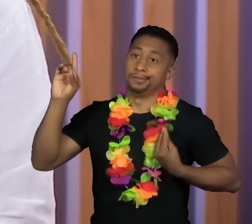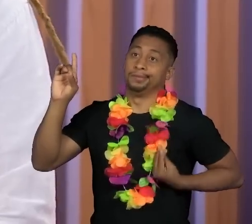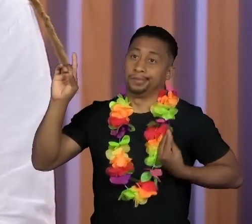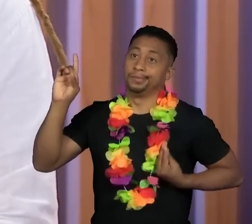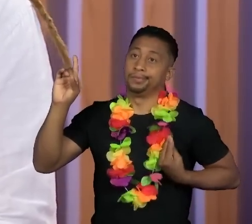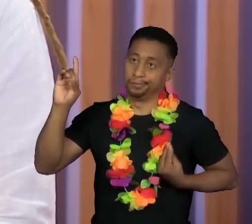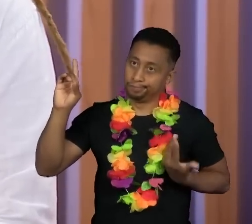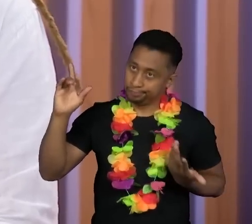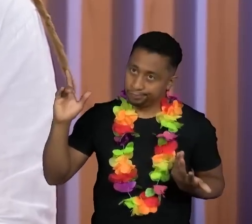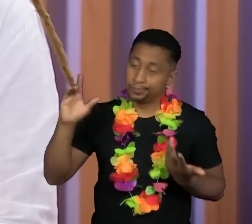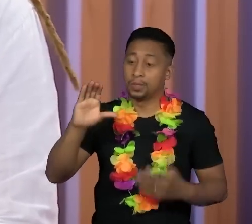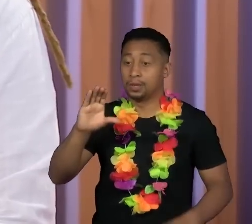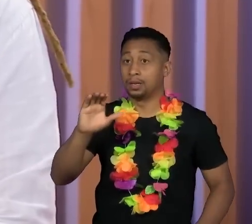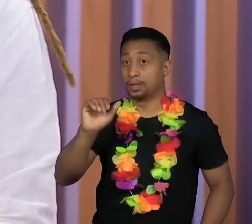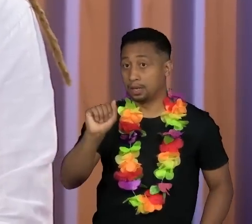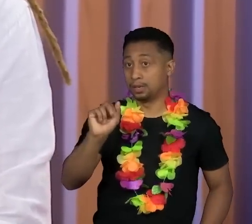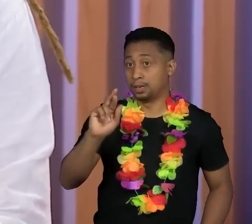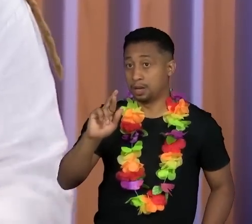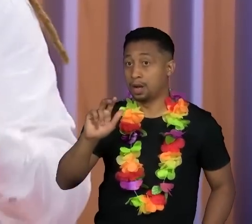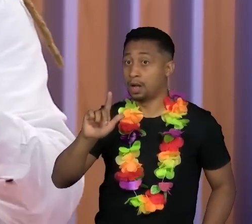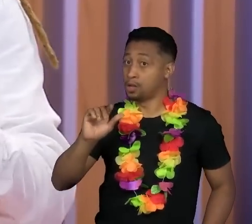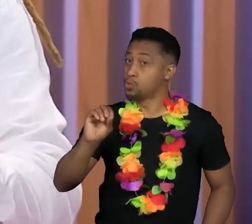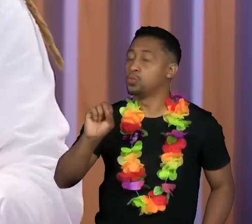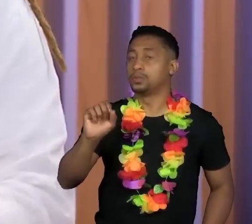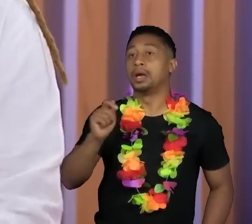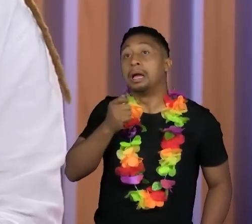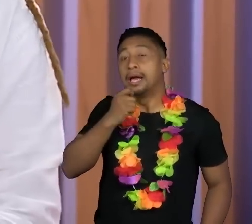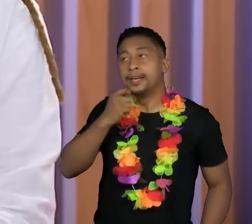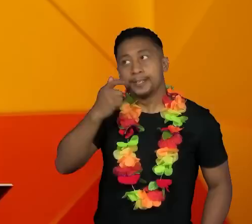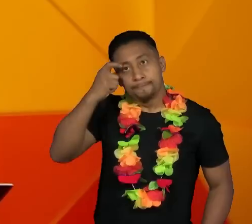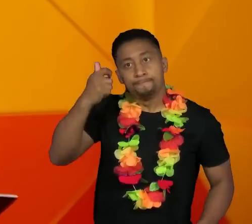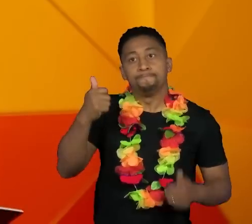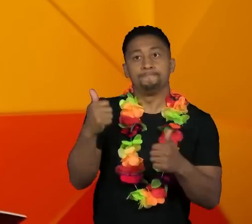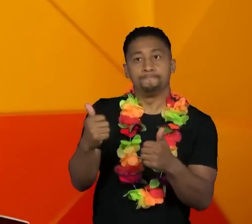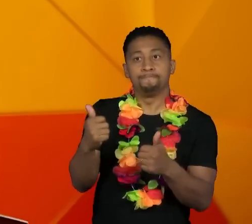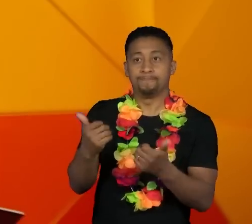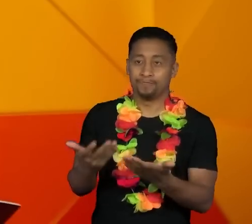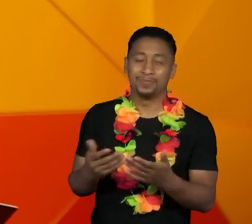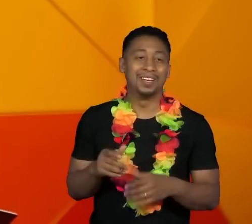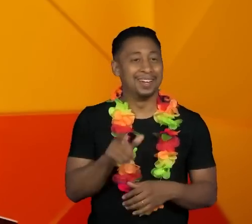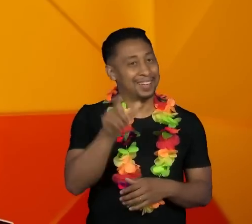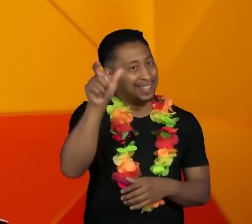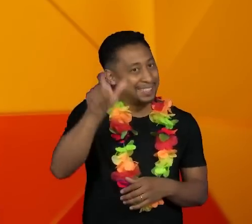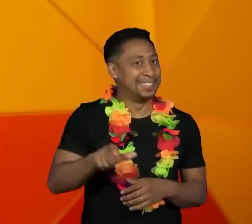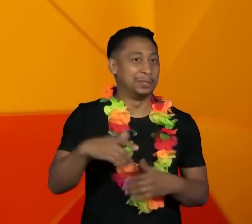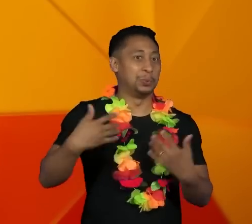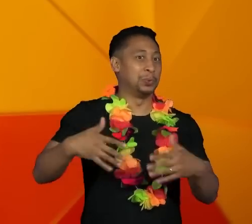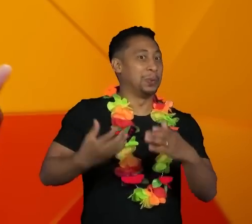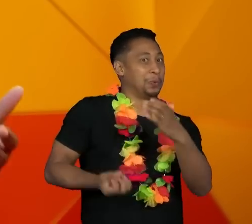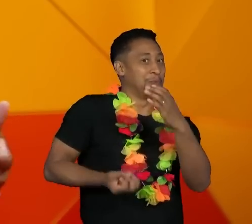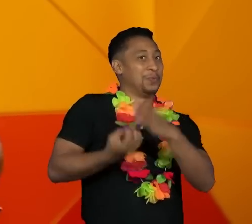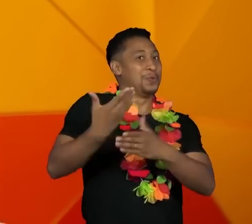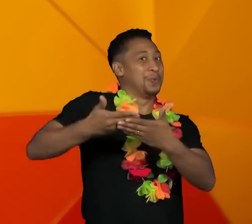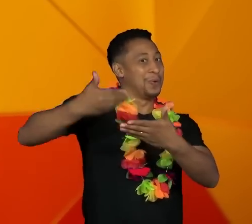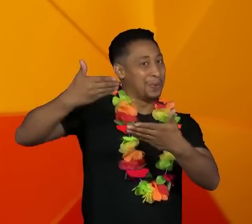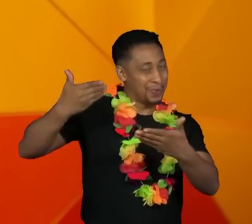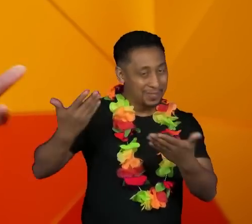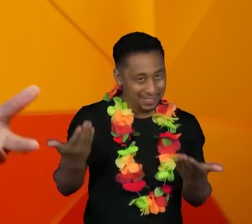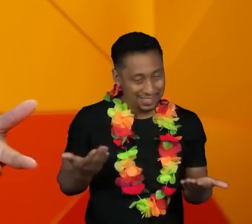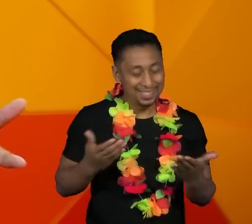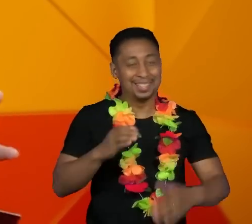lúcido o seu Carlão do Peruche, que é o nosso cardeal do samba. Nosso cardeal do samba. Cláudia, vamos continuar